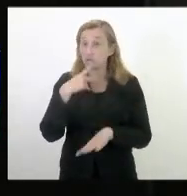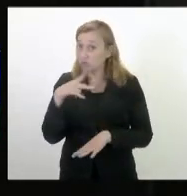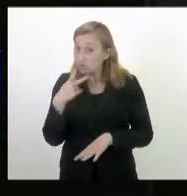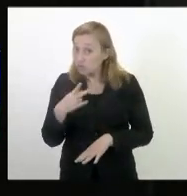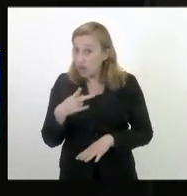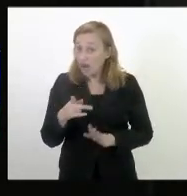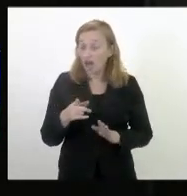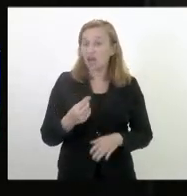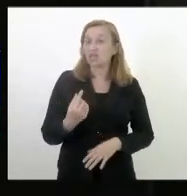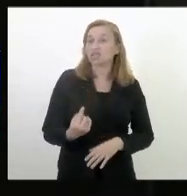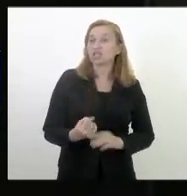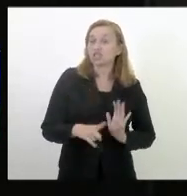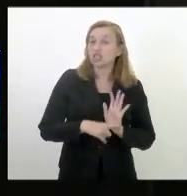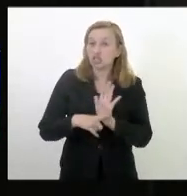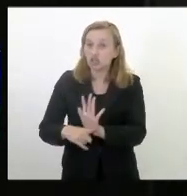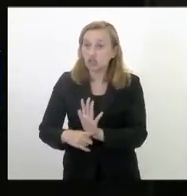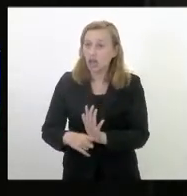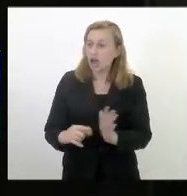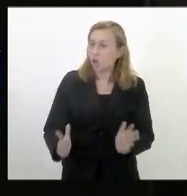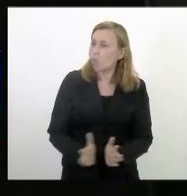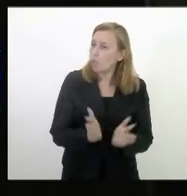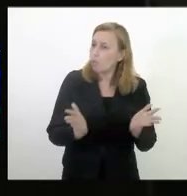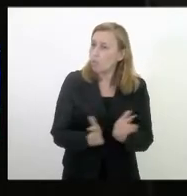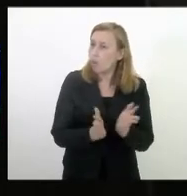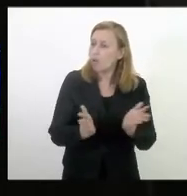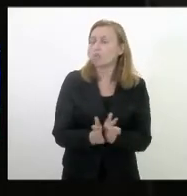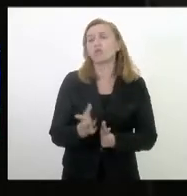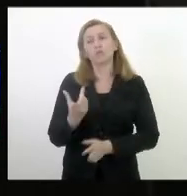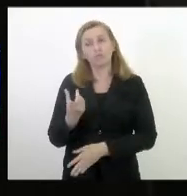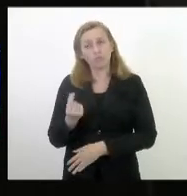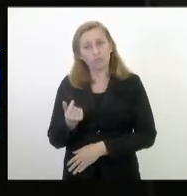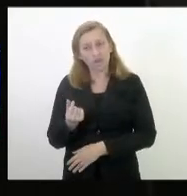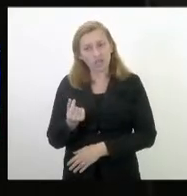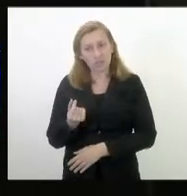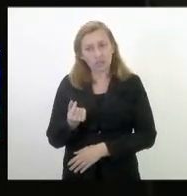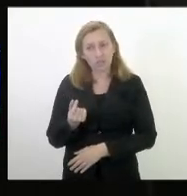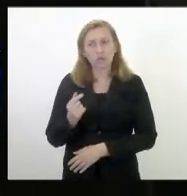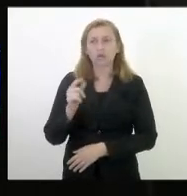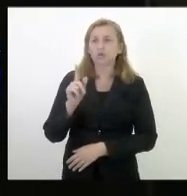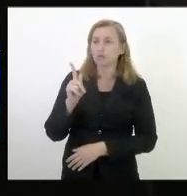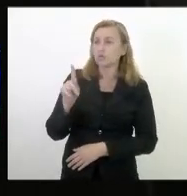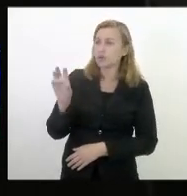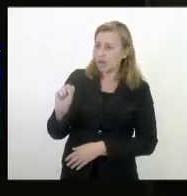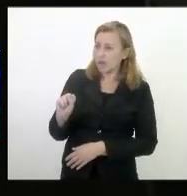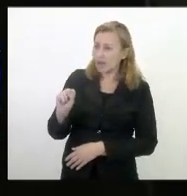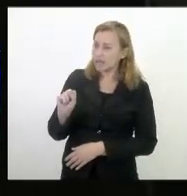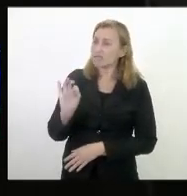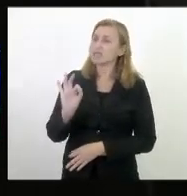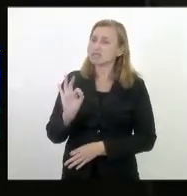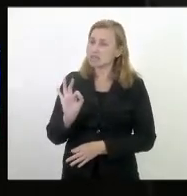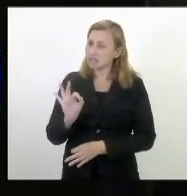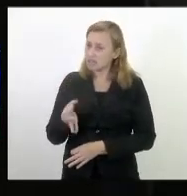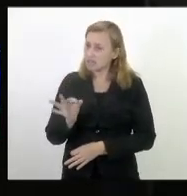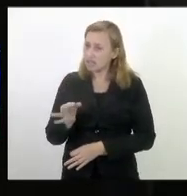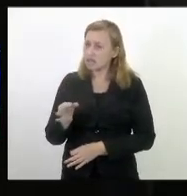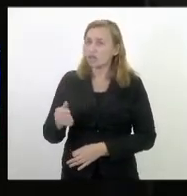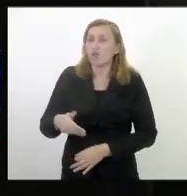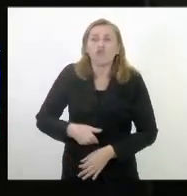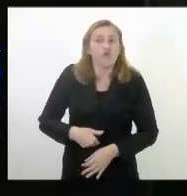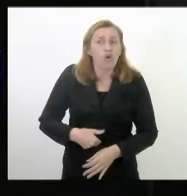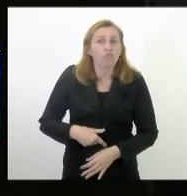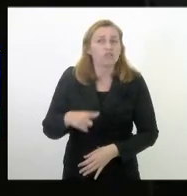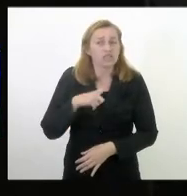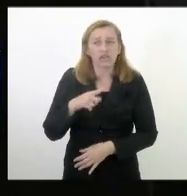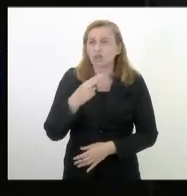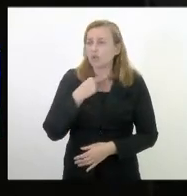de ter um botijão de gás com preço justo para atender a população mais pobre, aquela que está desamparada, nós não podemos abrir